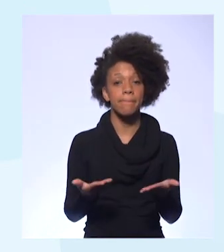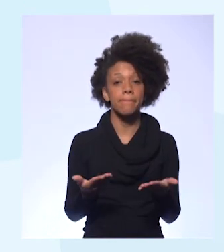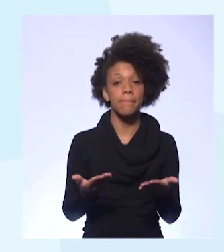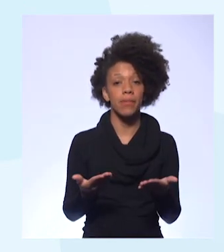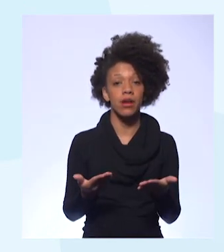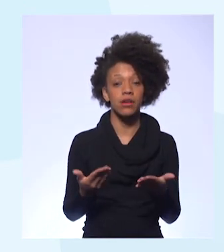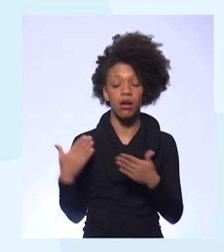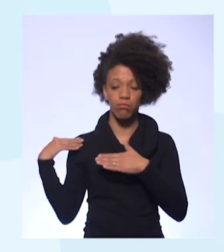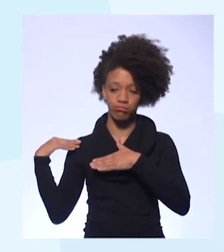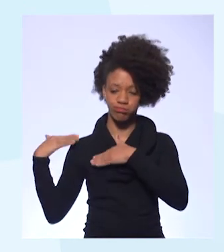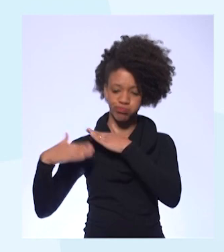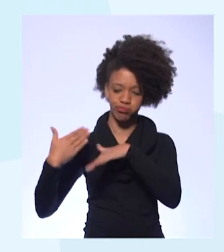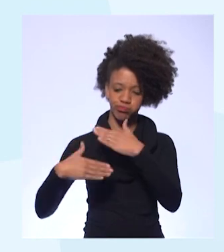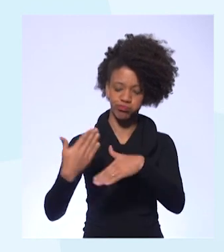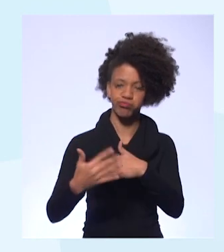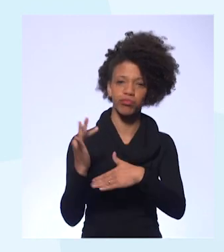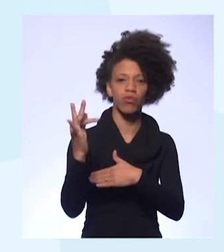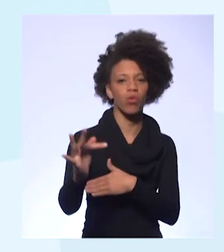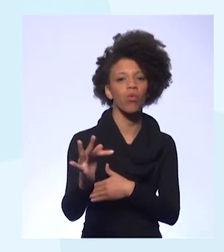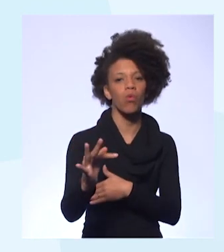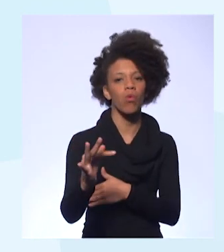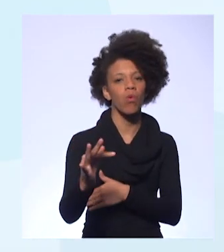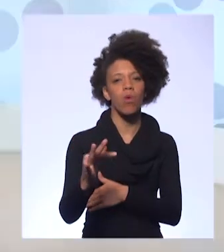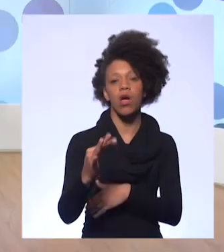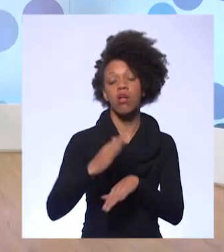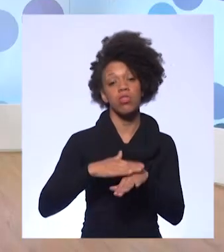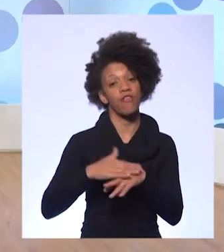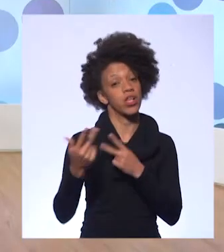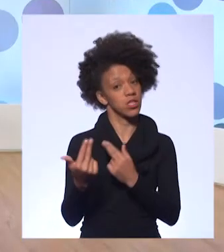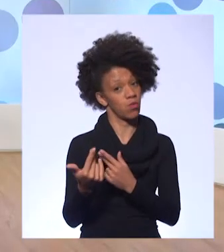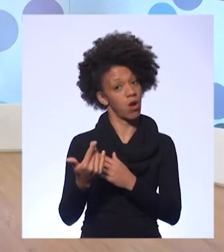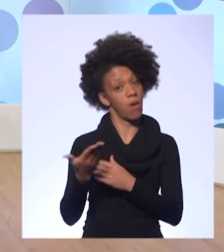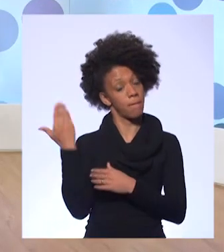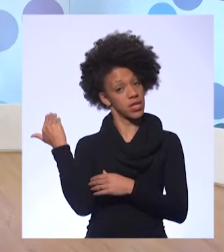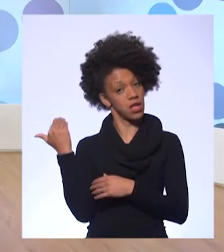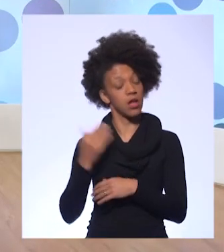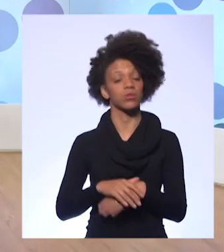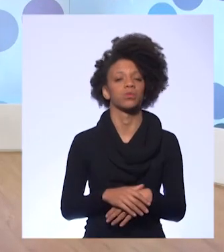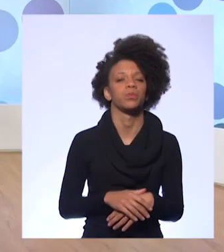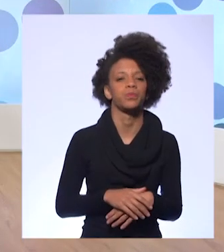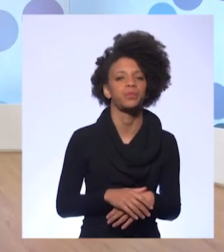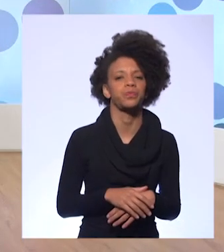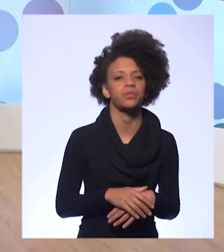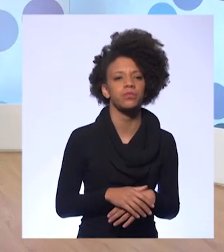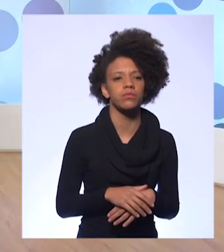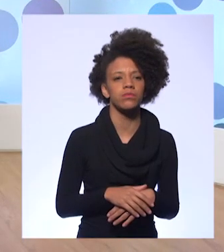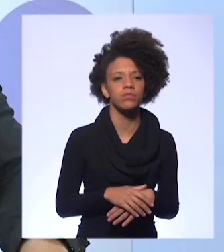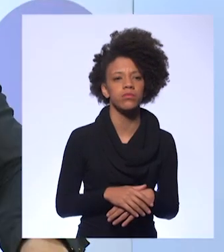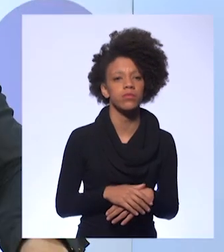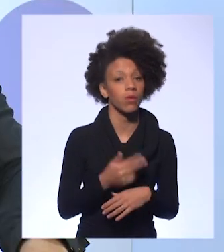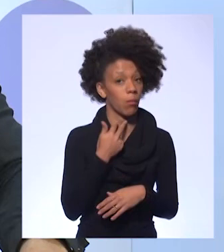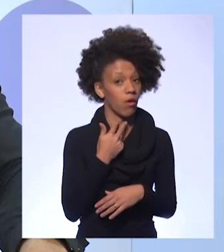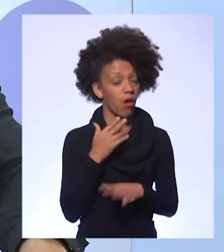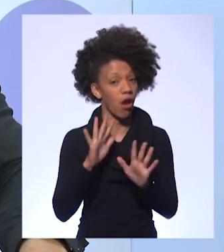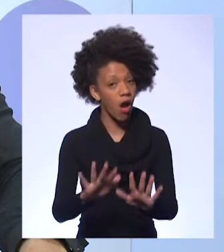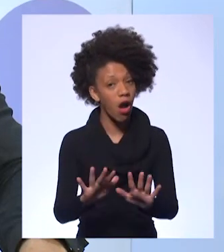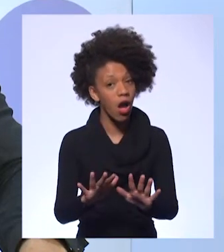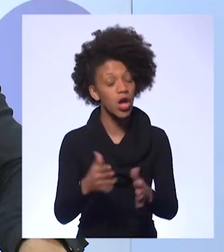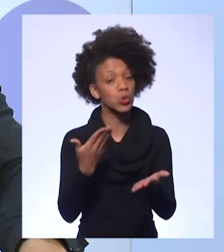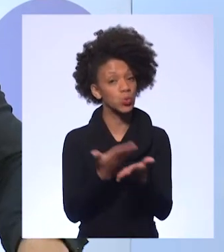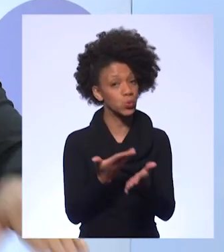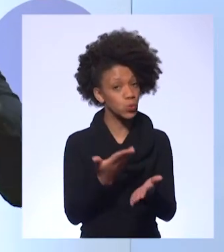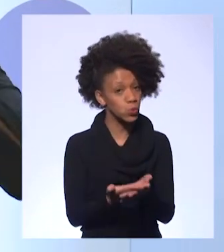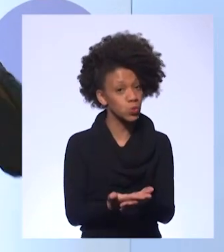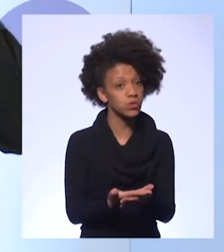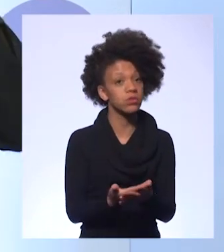as gerações futuras não cometam os erros do passado gente o estudo em paz hino de